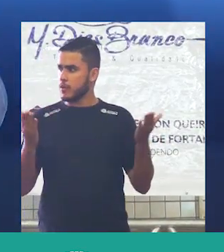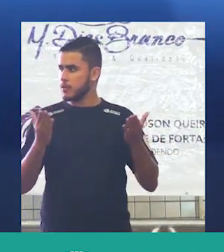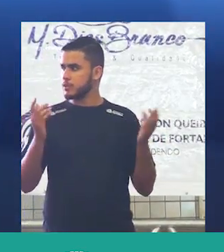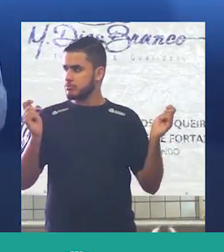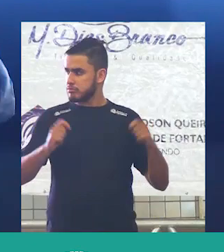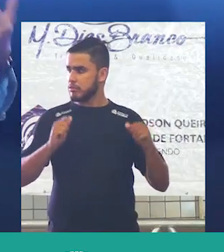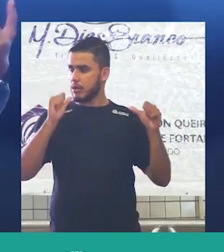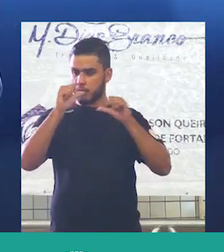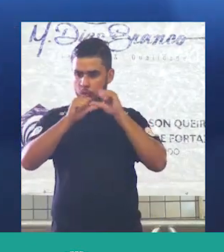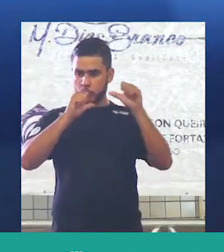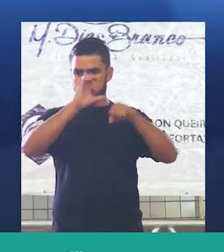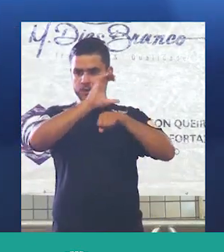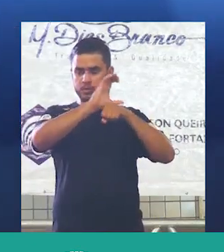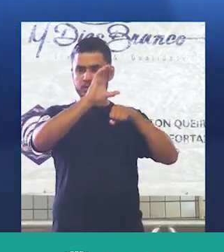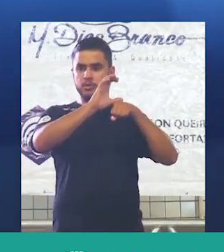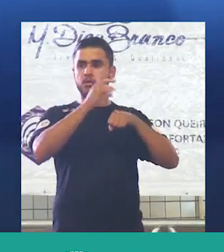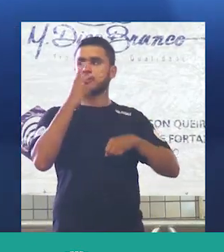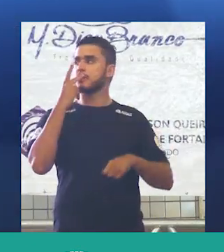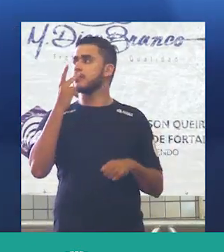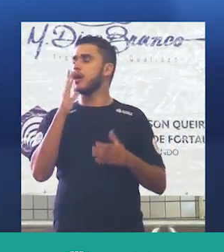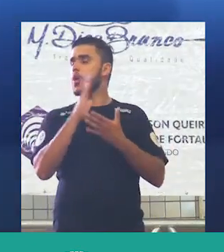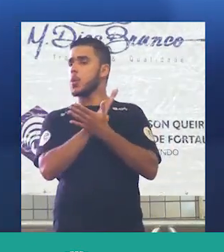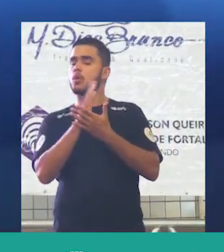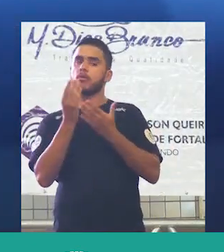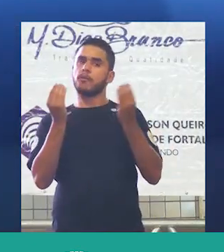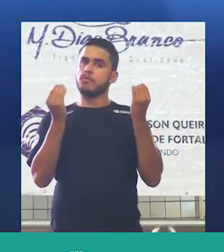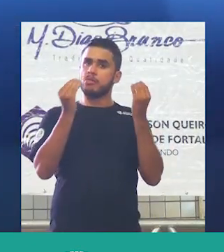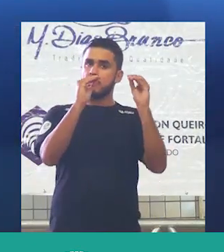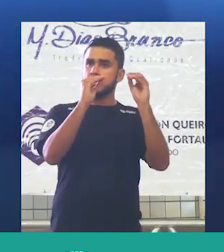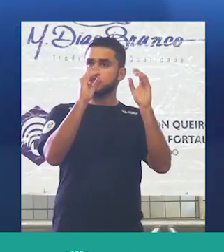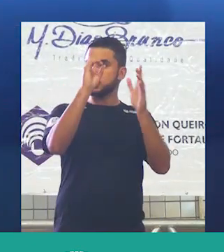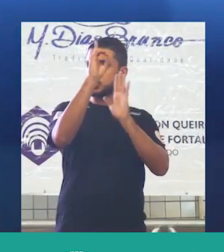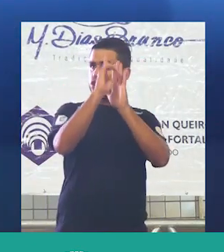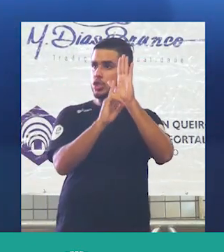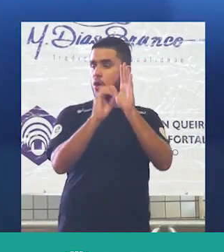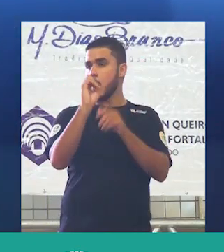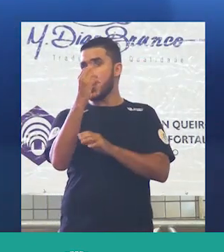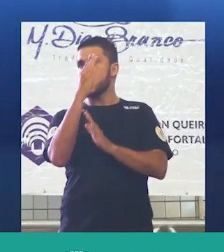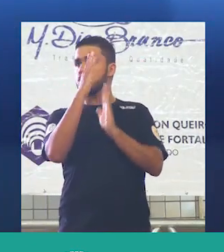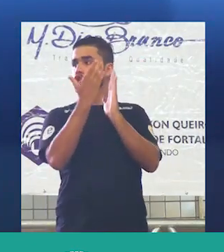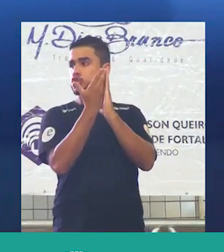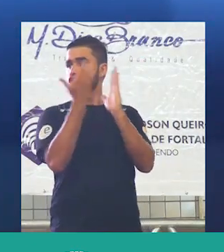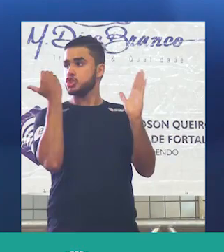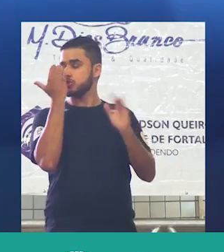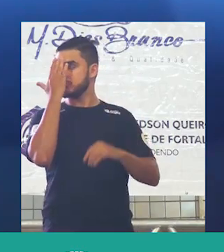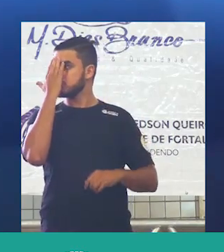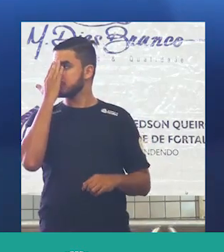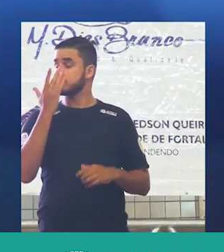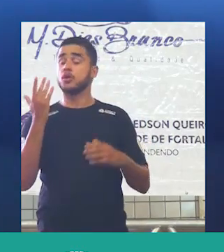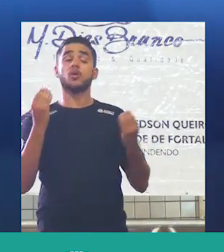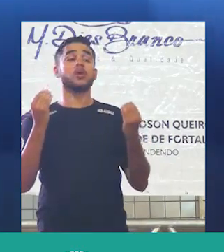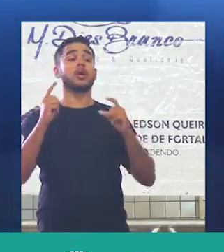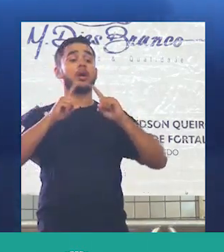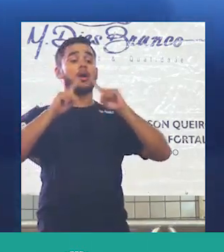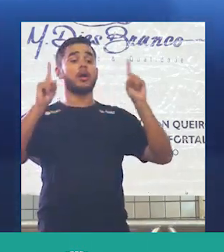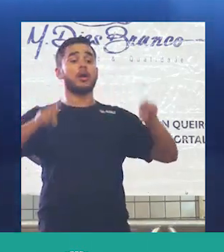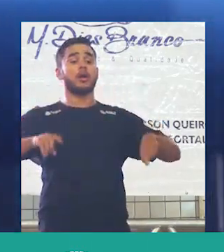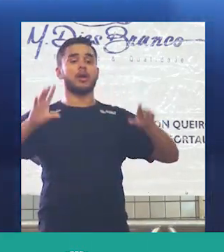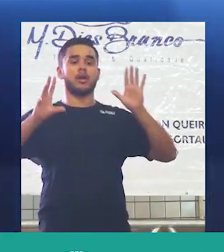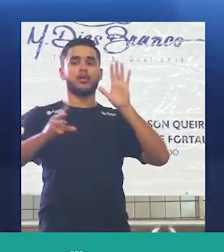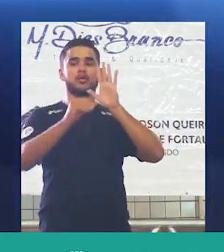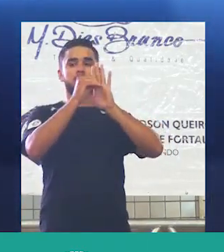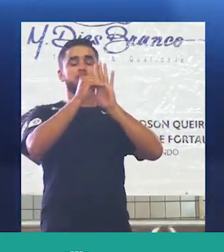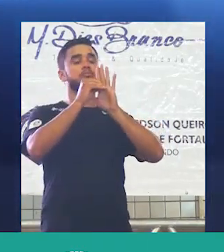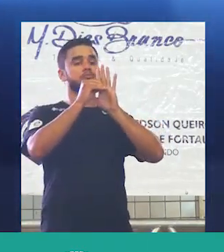mexer na Constituição e tirar ou colocar algum direito a mais? Tem, através de um projeto de